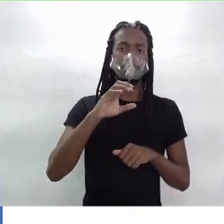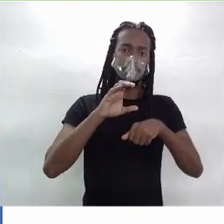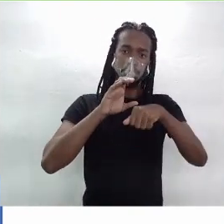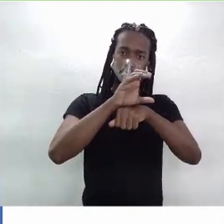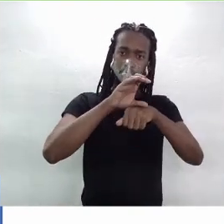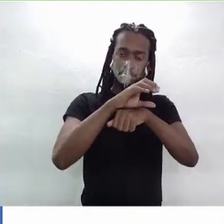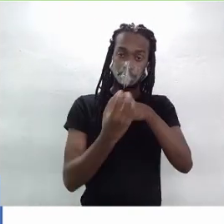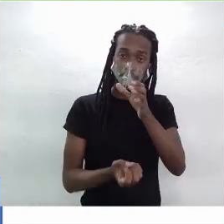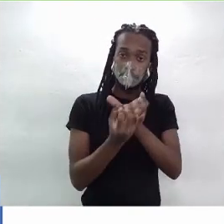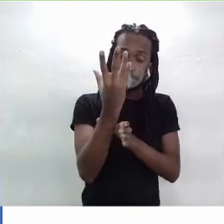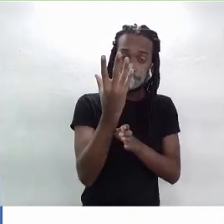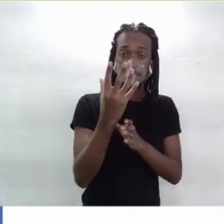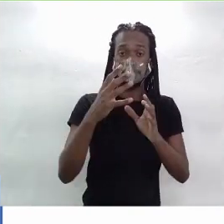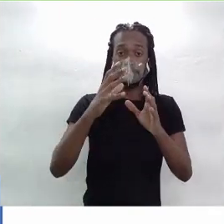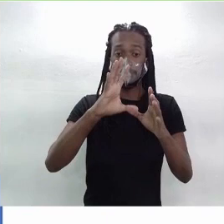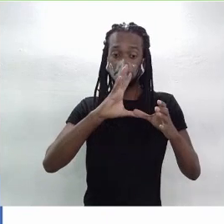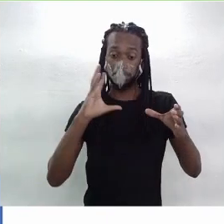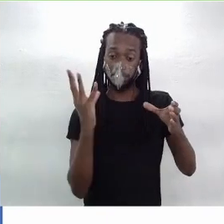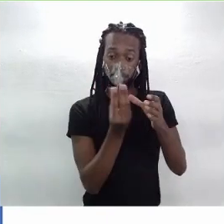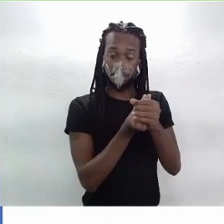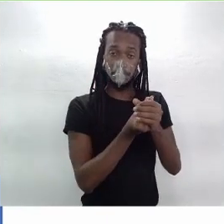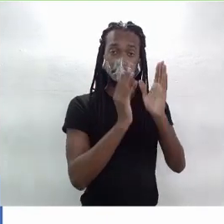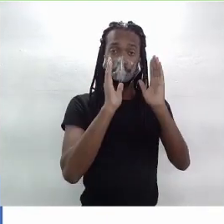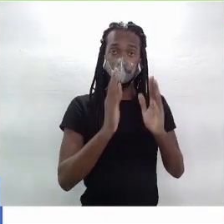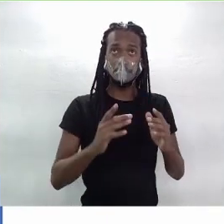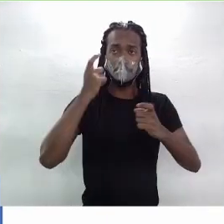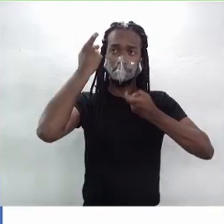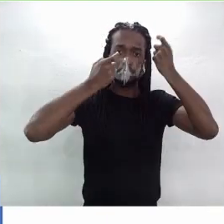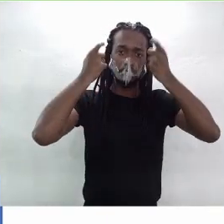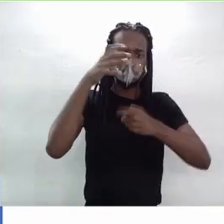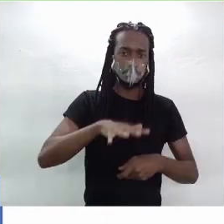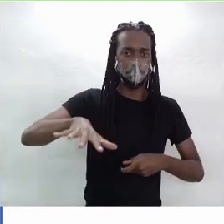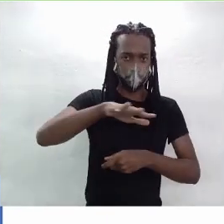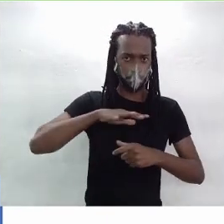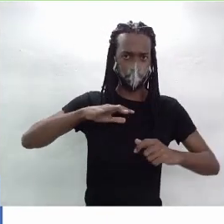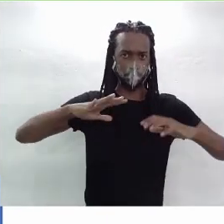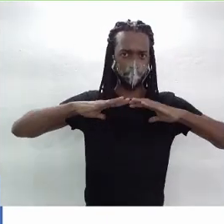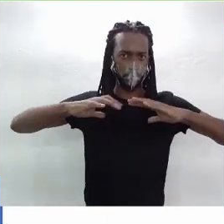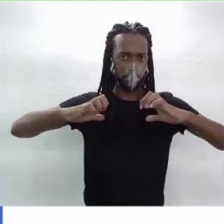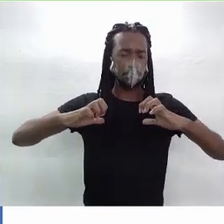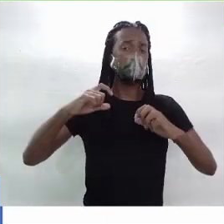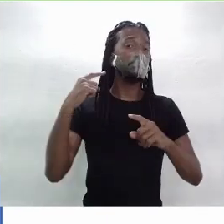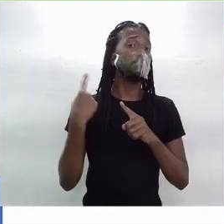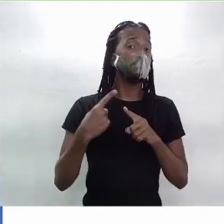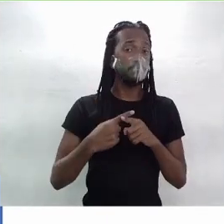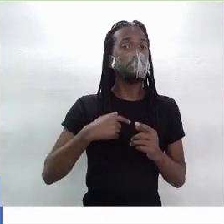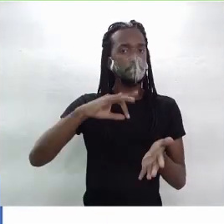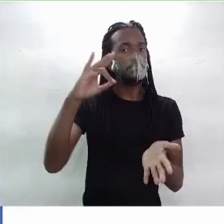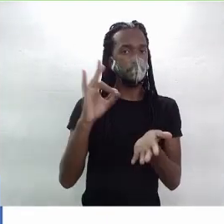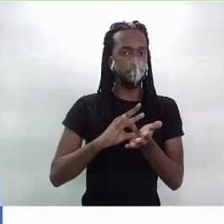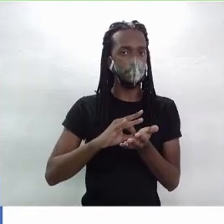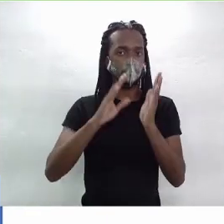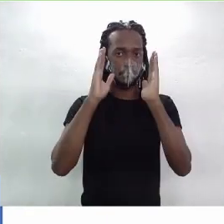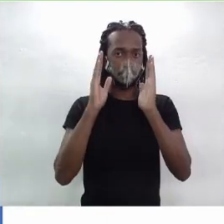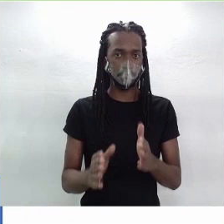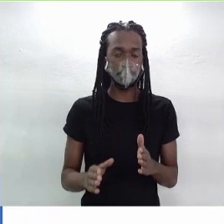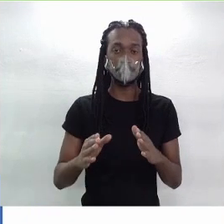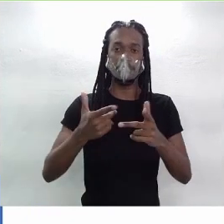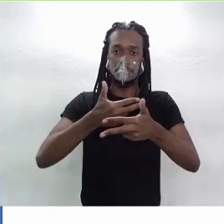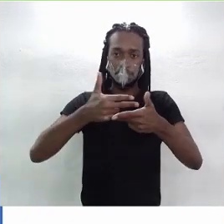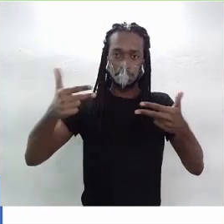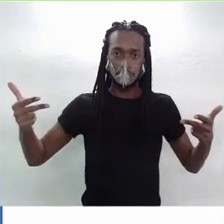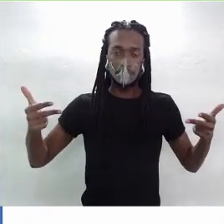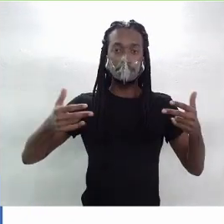novo conjunto de preocupações éticas. Isso porque, em verdade, a ordem